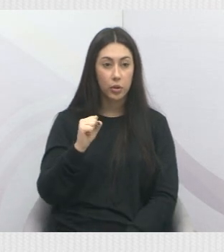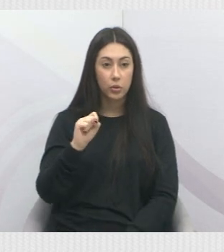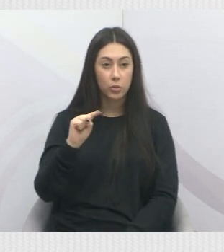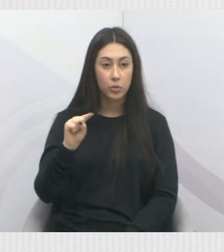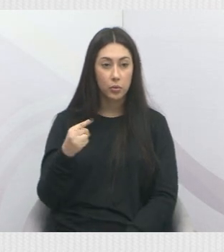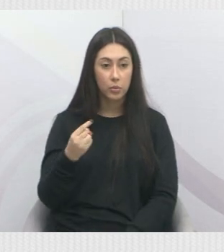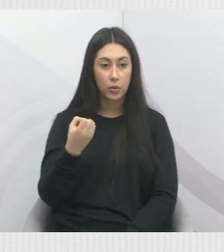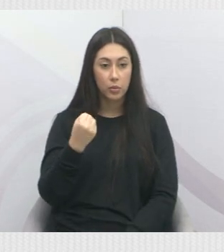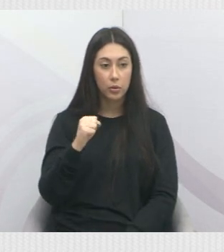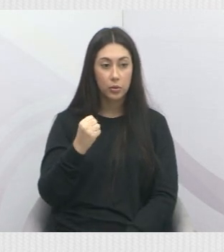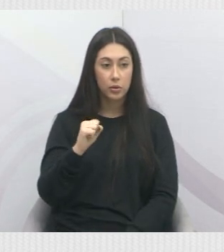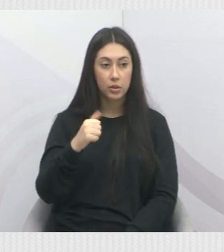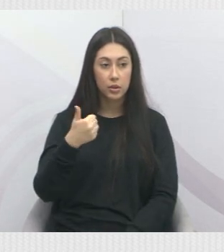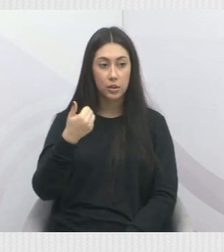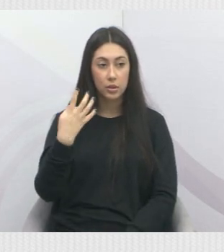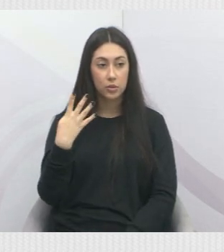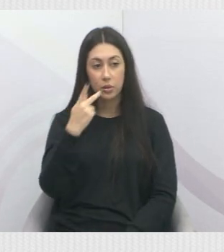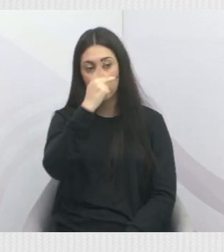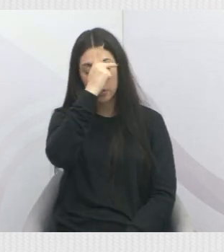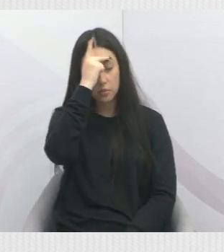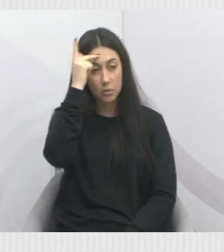28.814 casos e confirmados